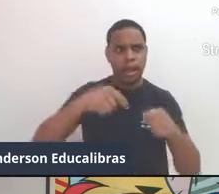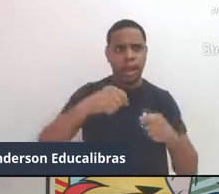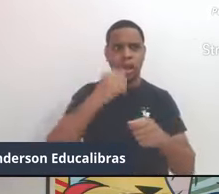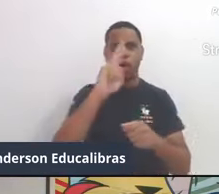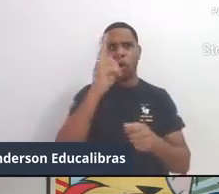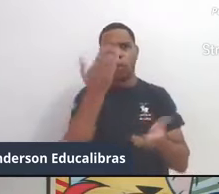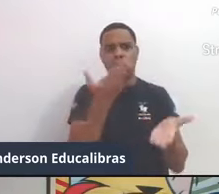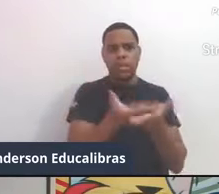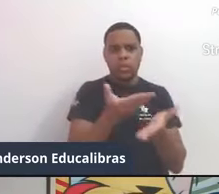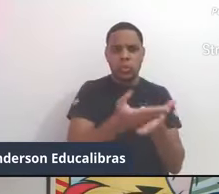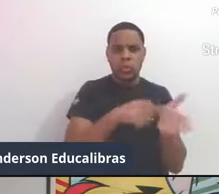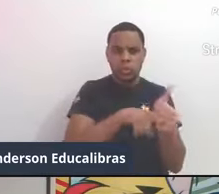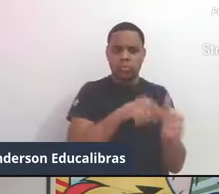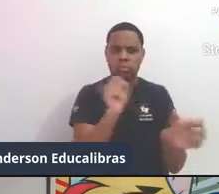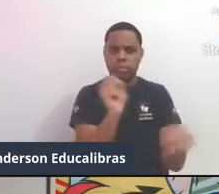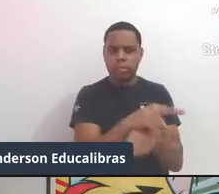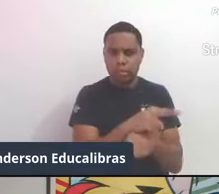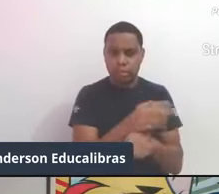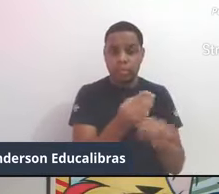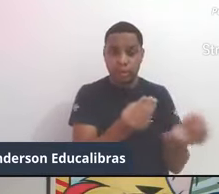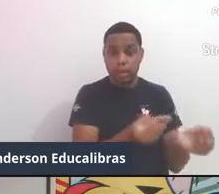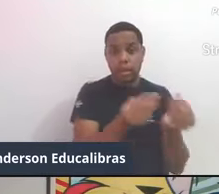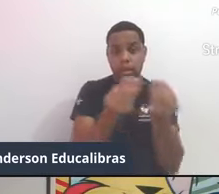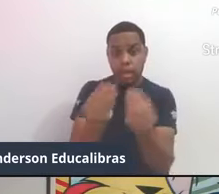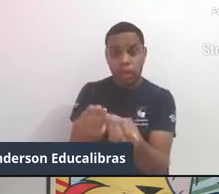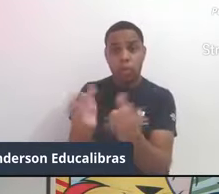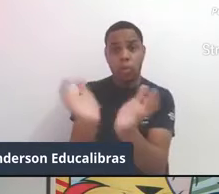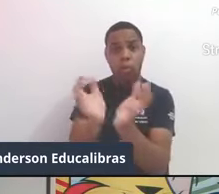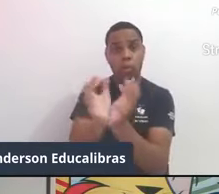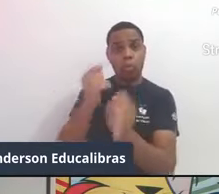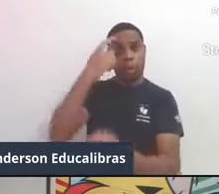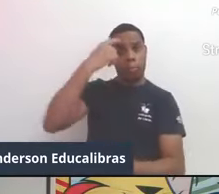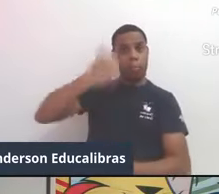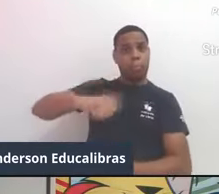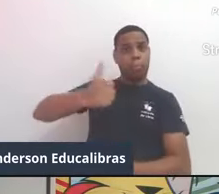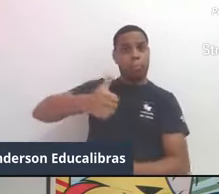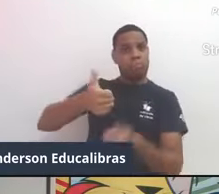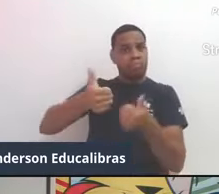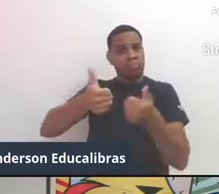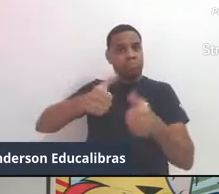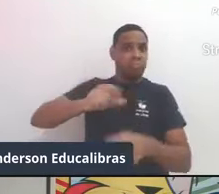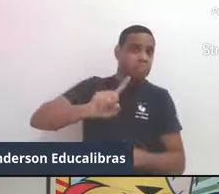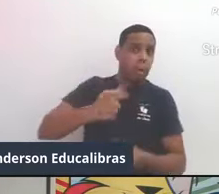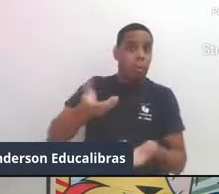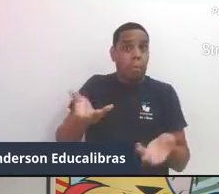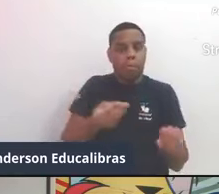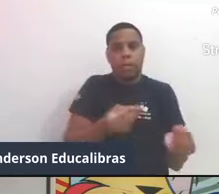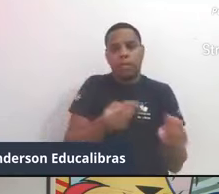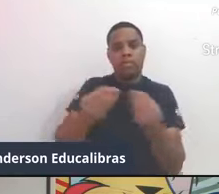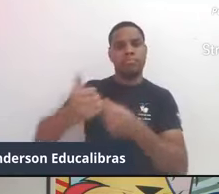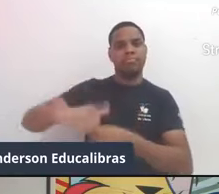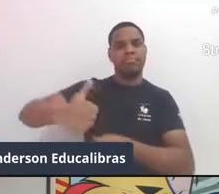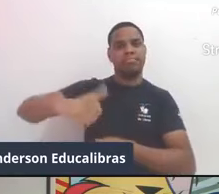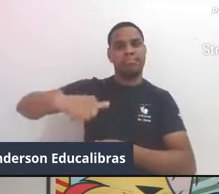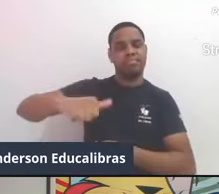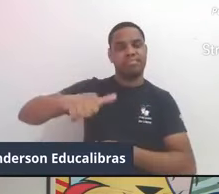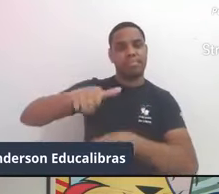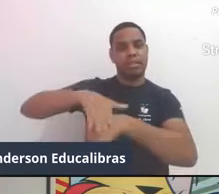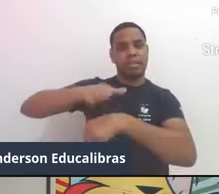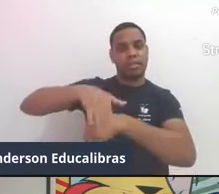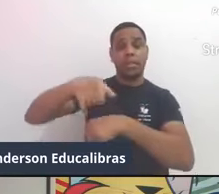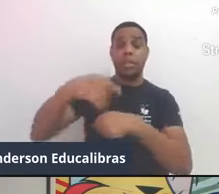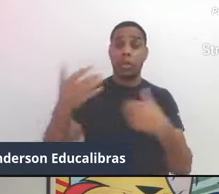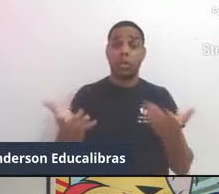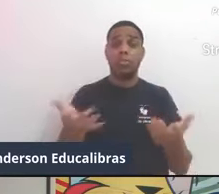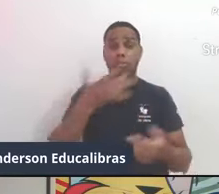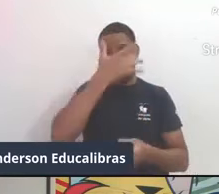pretende contratar para análise desse grupo, desse conselho. E hoje, a pessoa com deficiência ela é representada